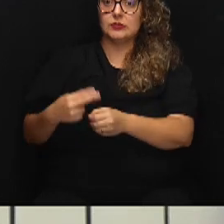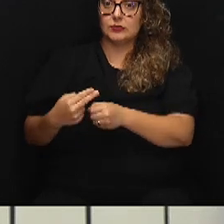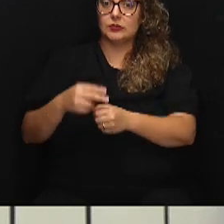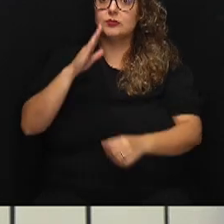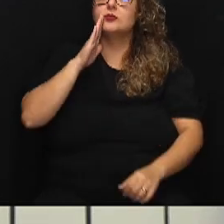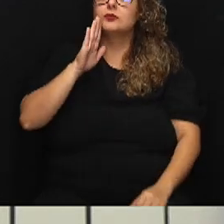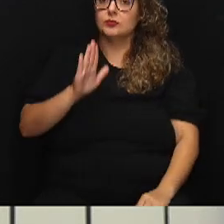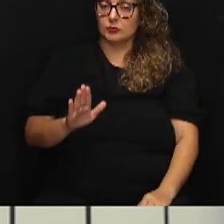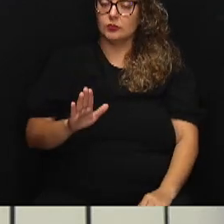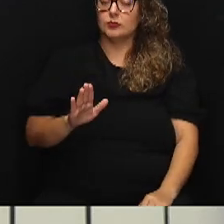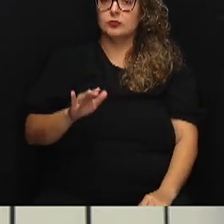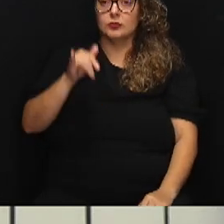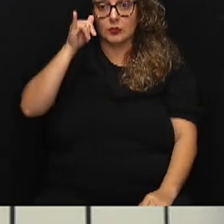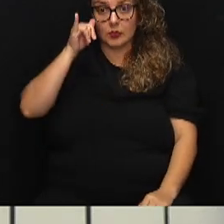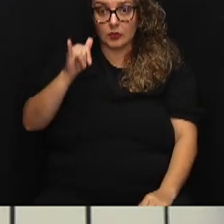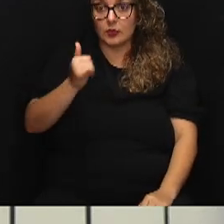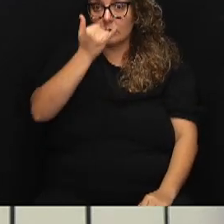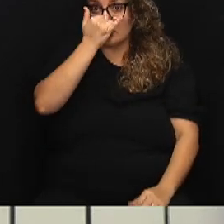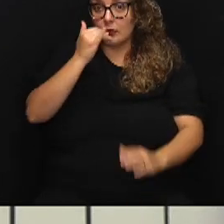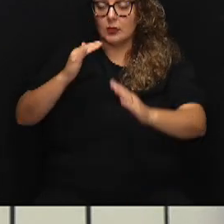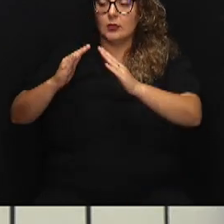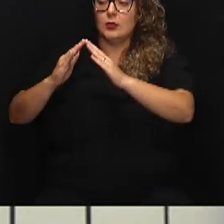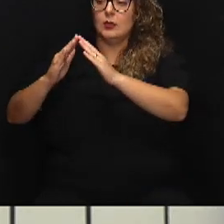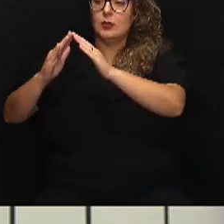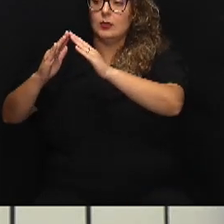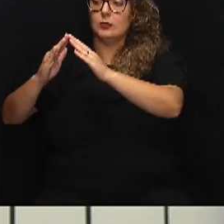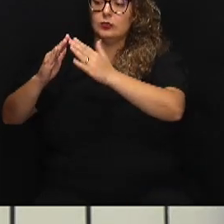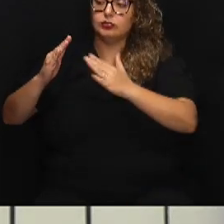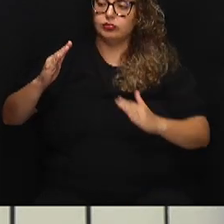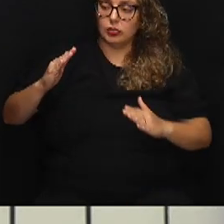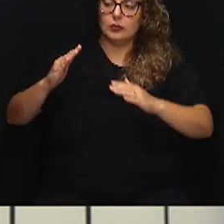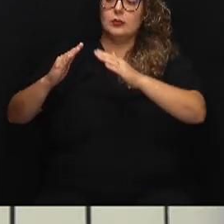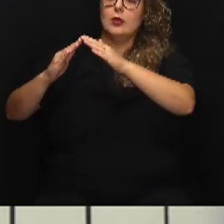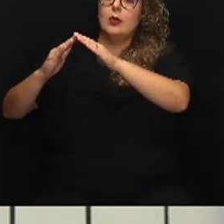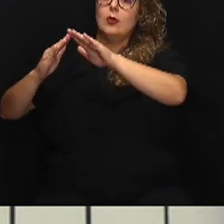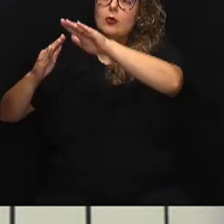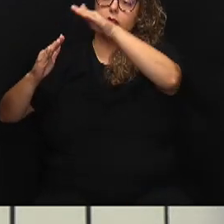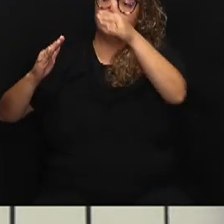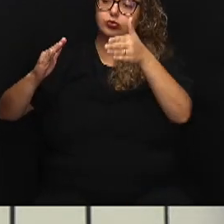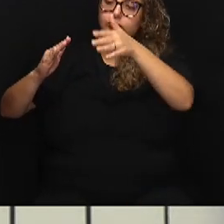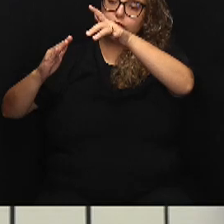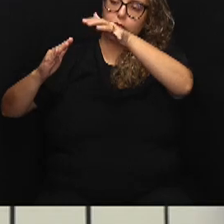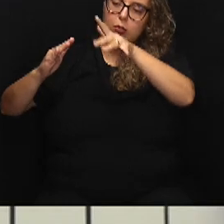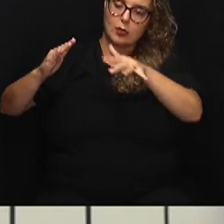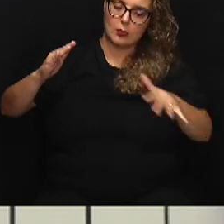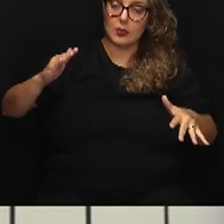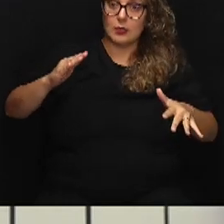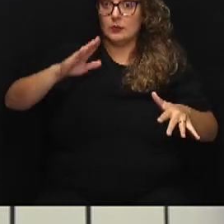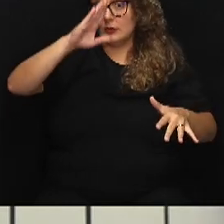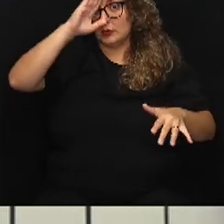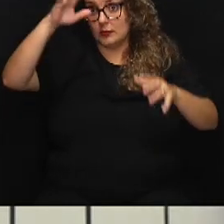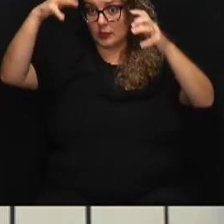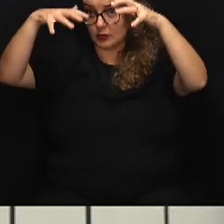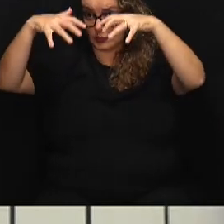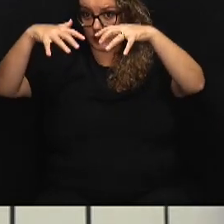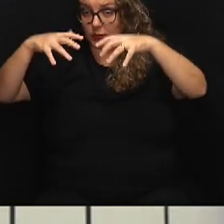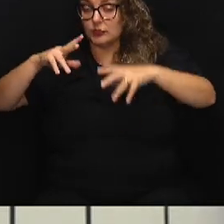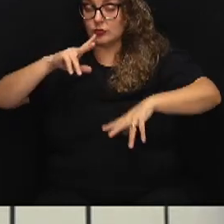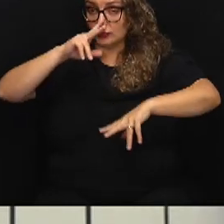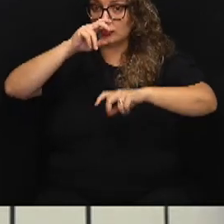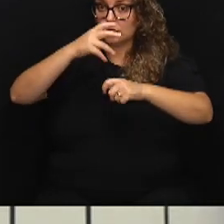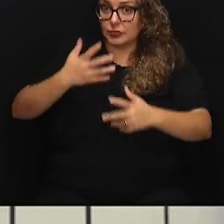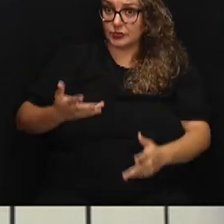promete evitar deslizamentos de terra por conta principalmente das fortes chuvas. Além disso,